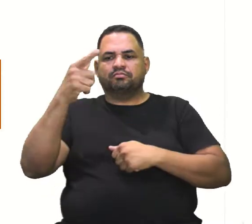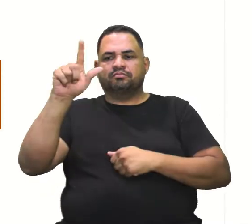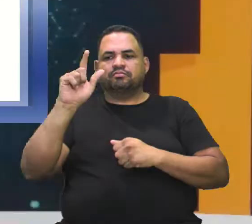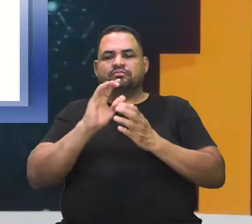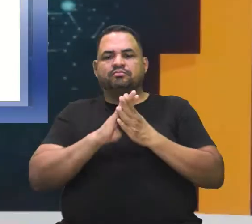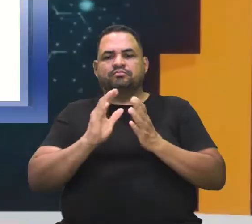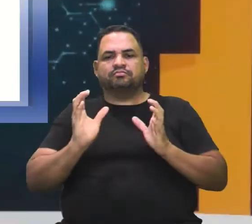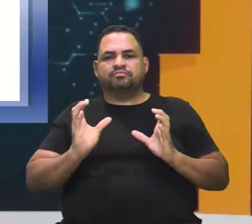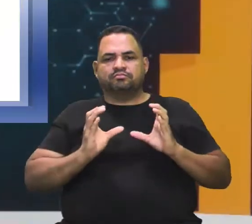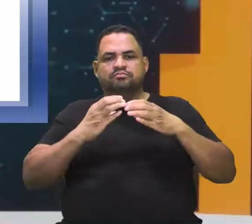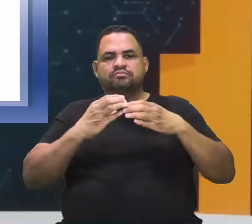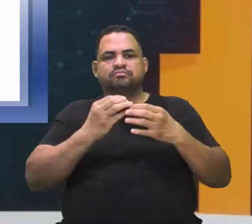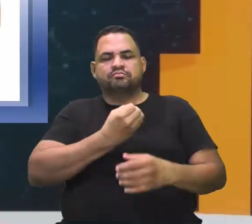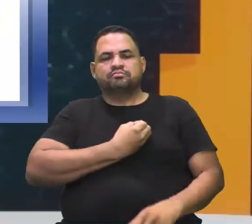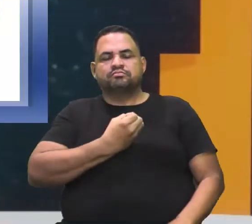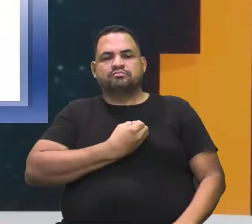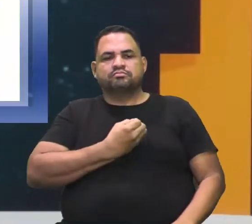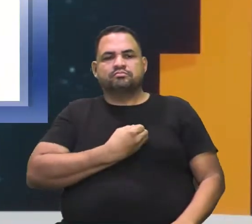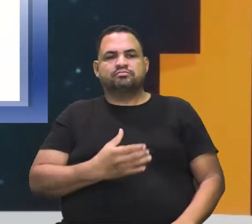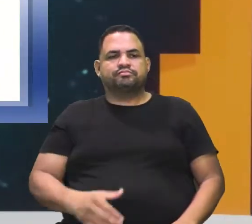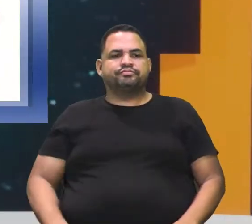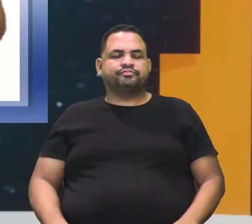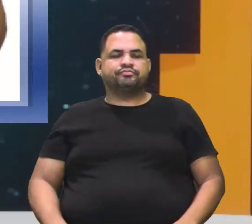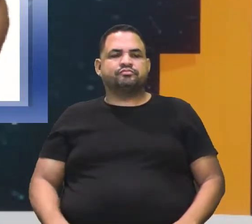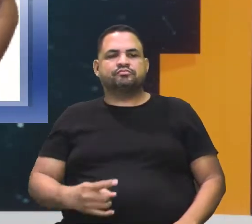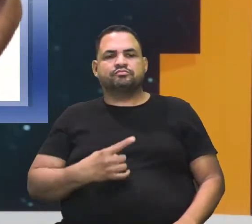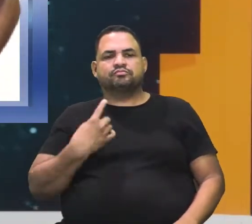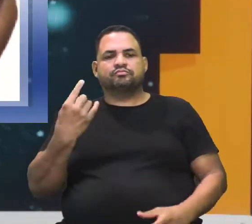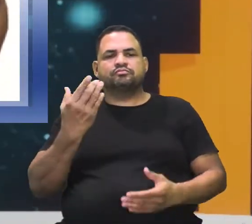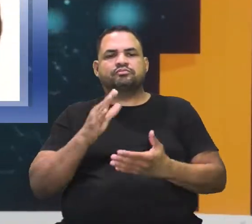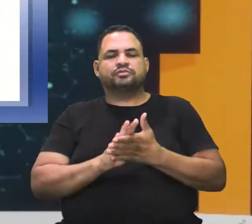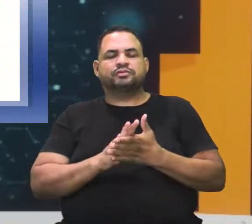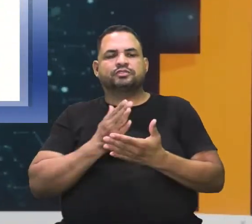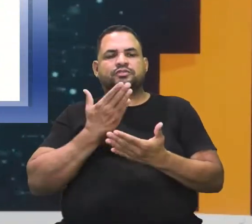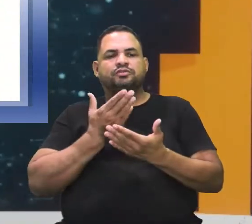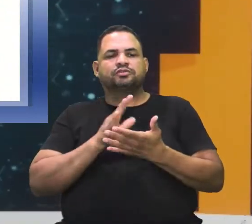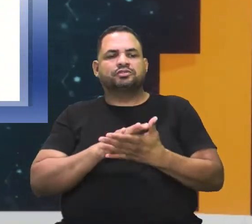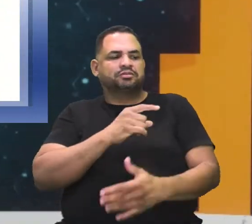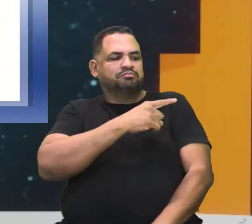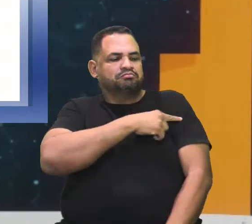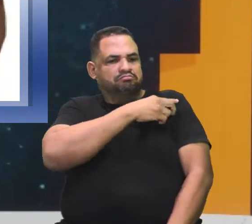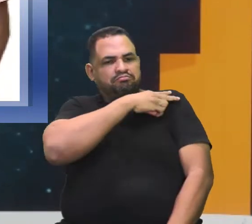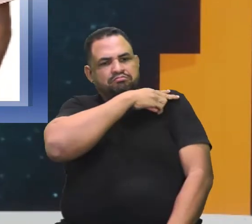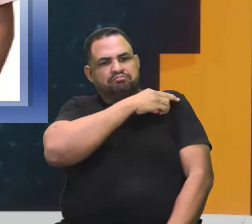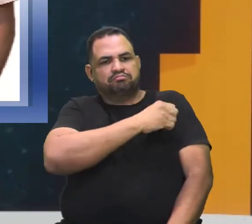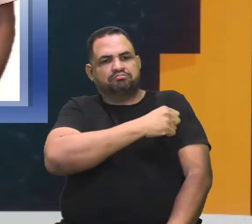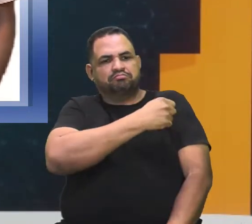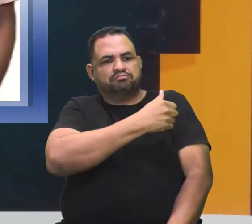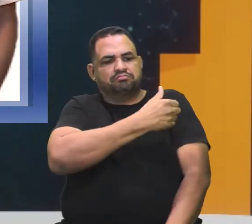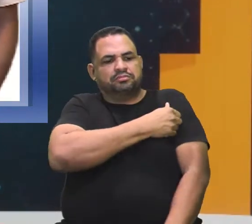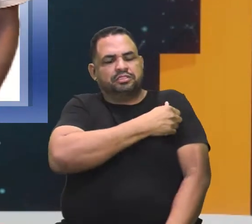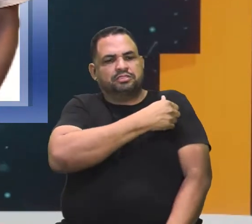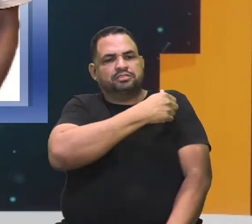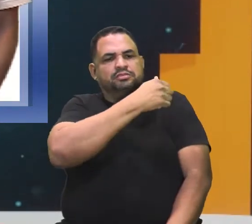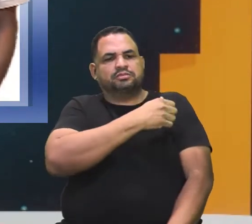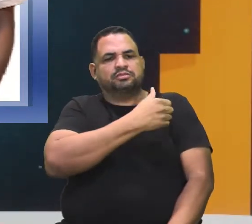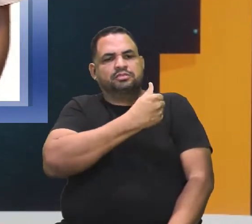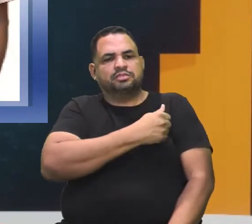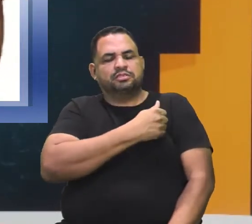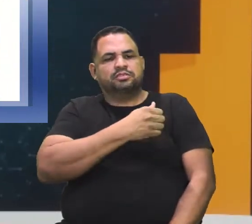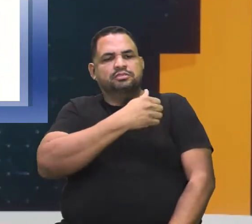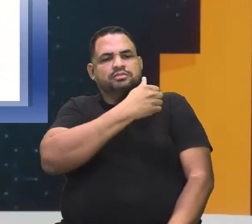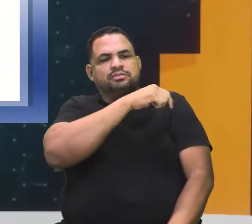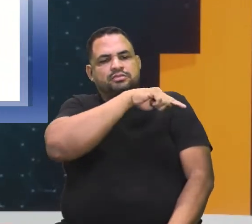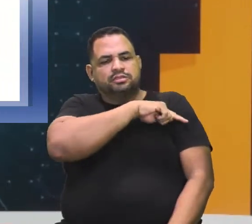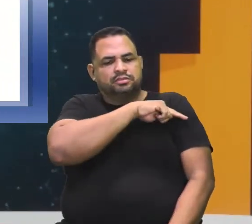outros conjuntos, né? Ou seja, os conjuntos estudados no ensino fundamental, porque a gente começa assim, né? Nos sextos naturais. Isso.